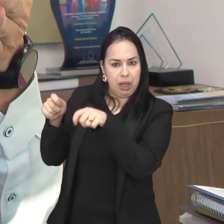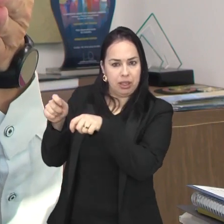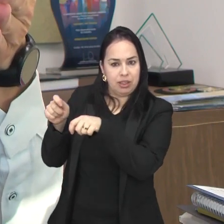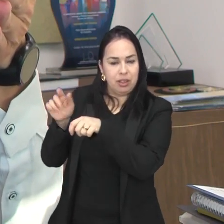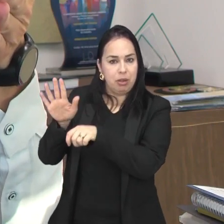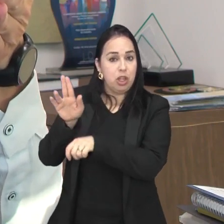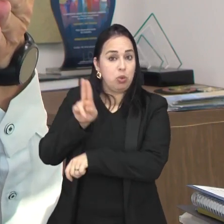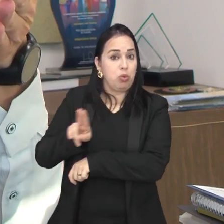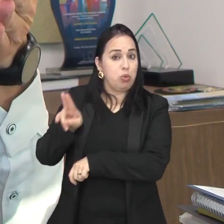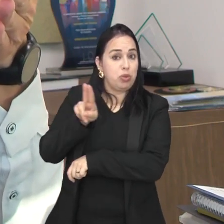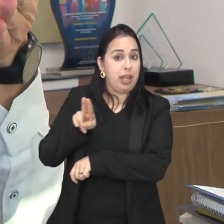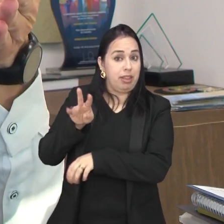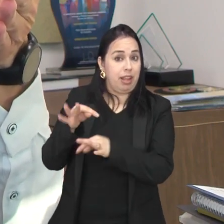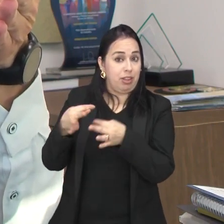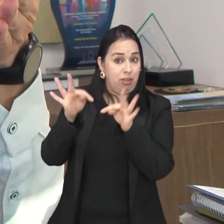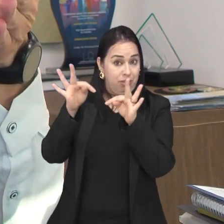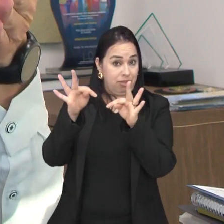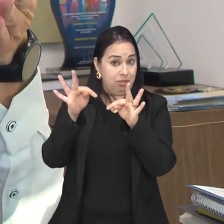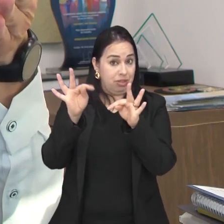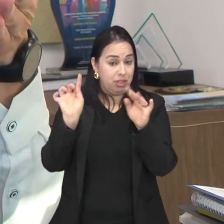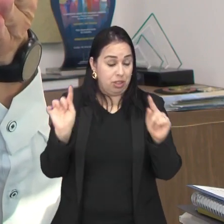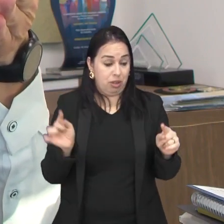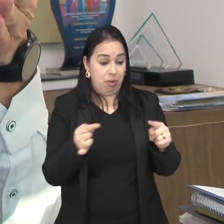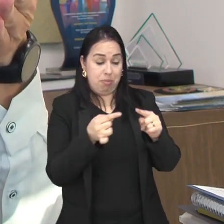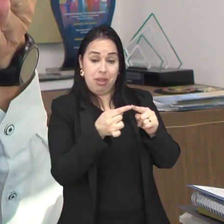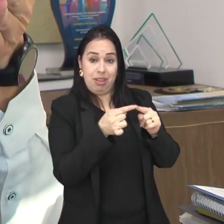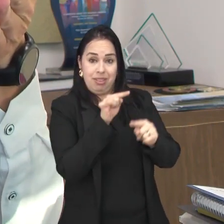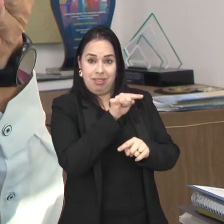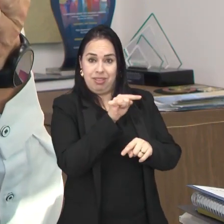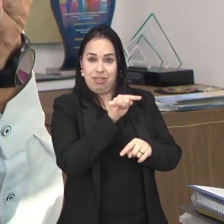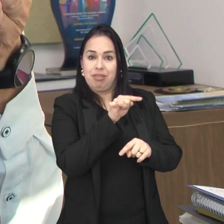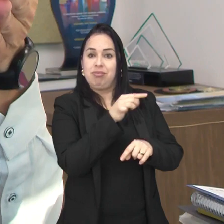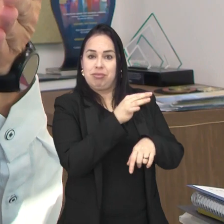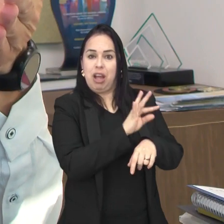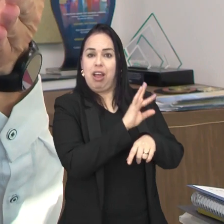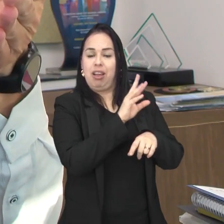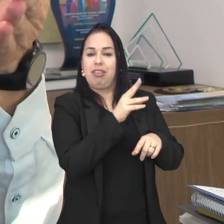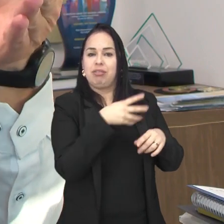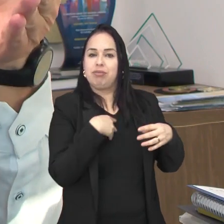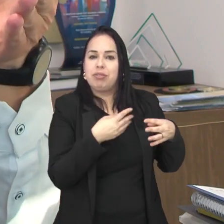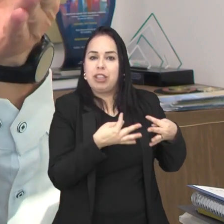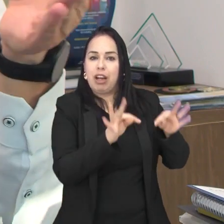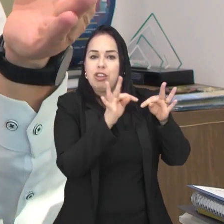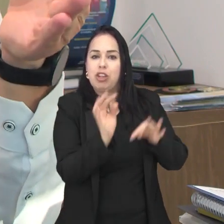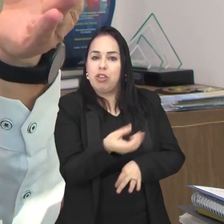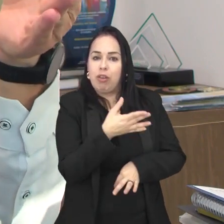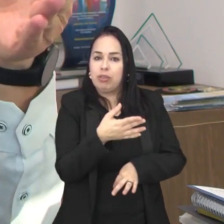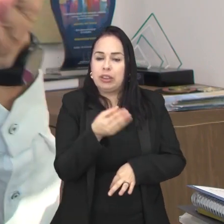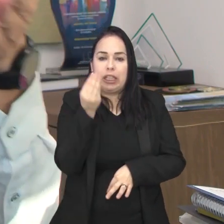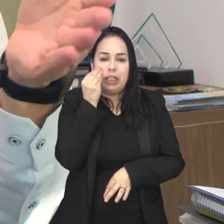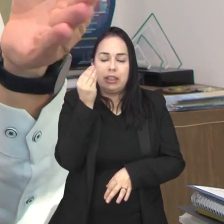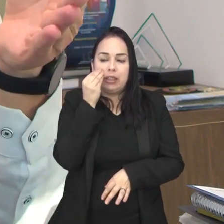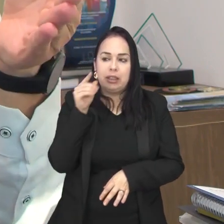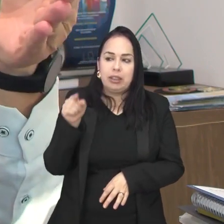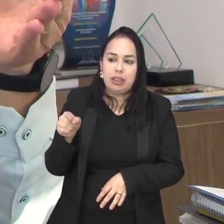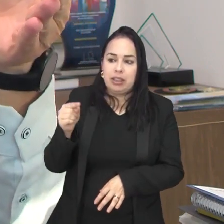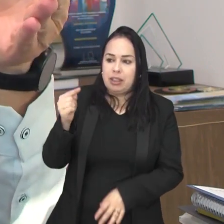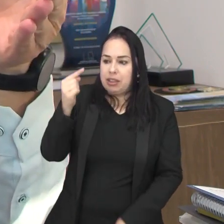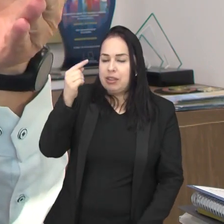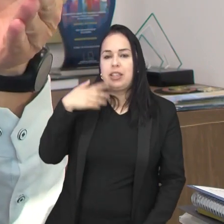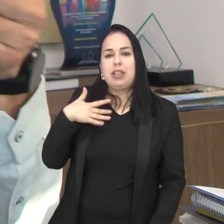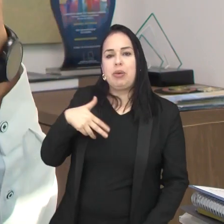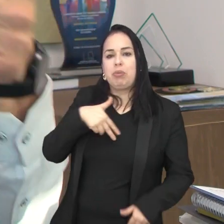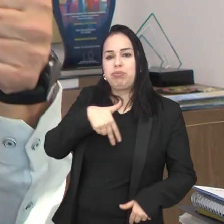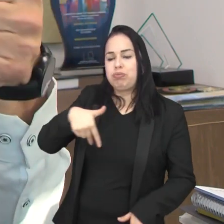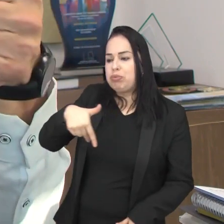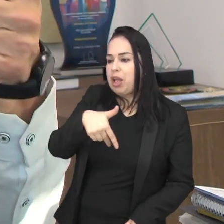uma tecnologia que está sendo desenvolvida nesse laboratório, e essa câmera que ele instalou pode reconhecer o cliente que está entrando na